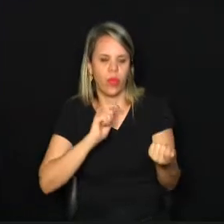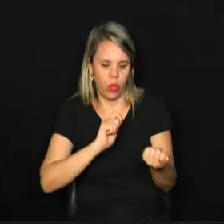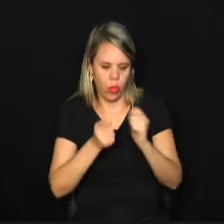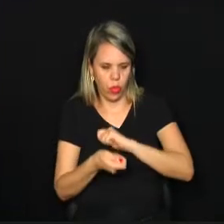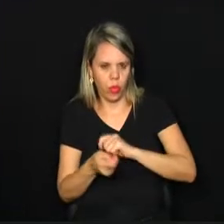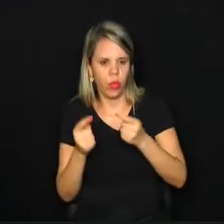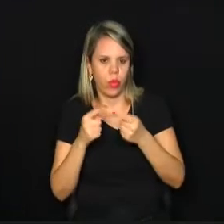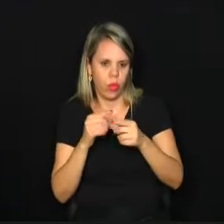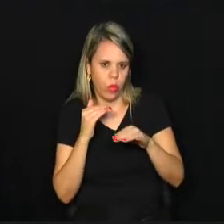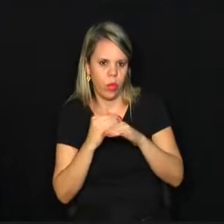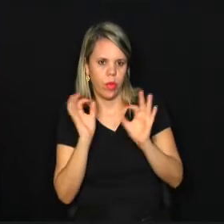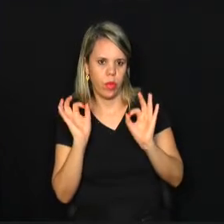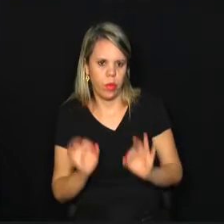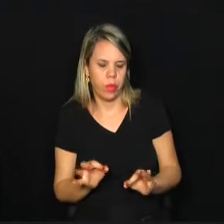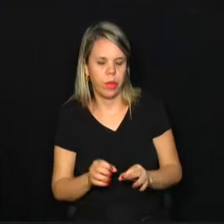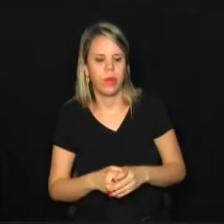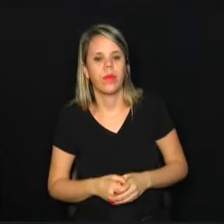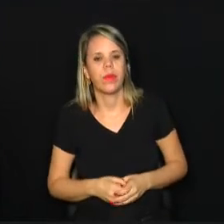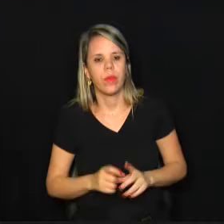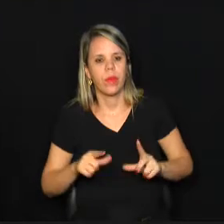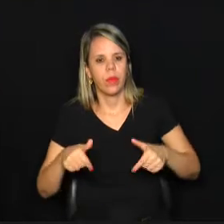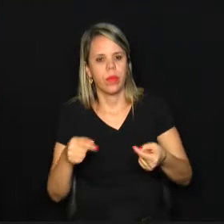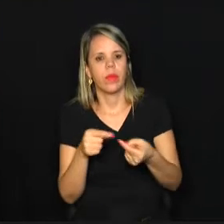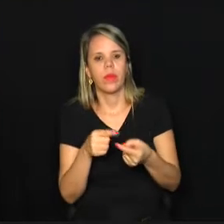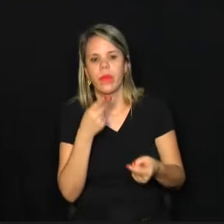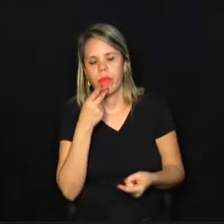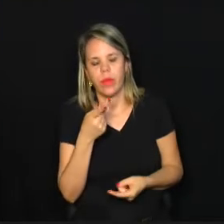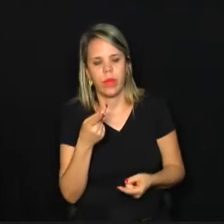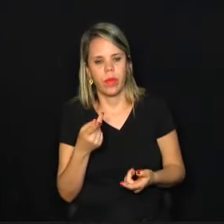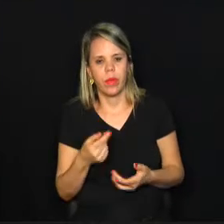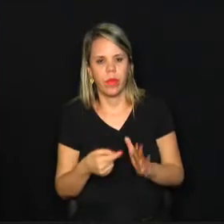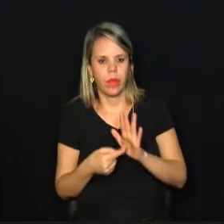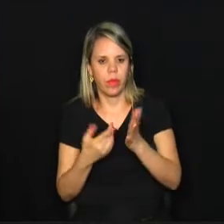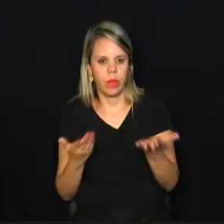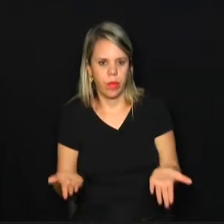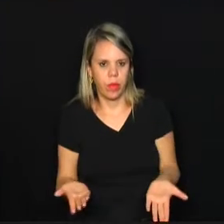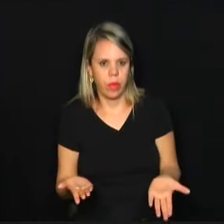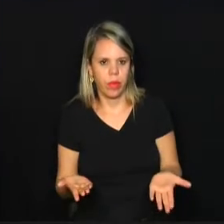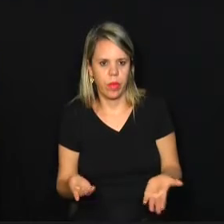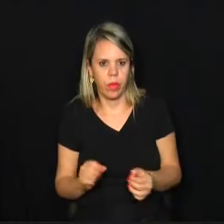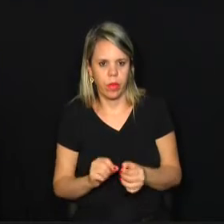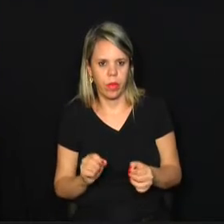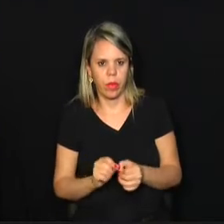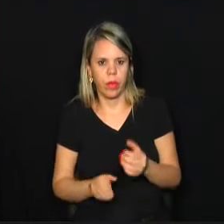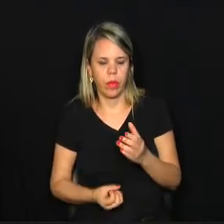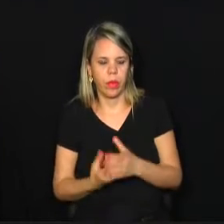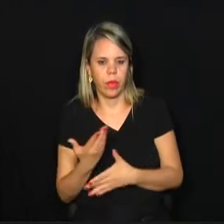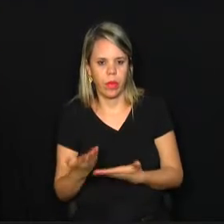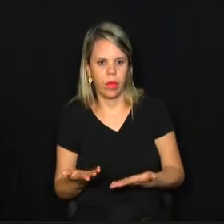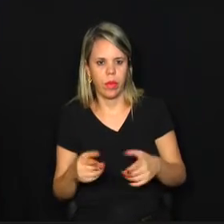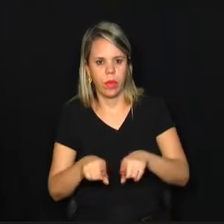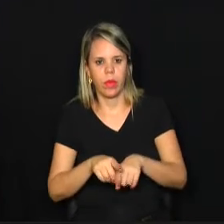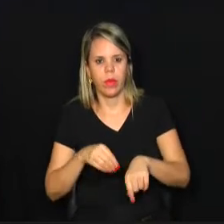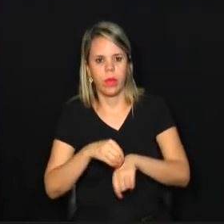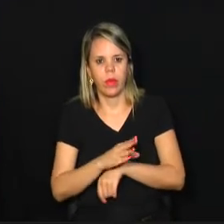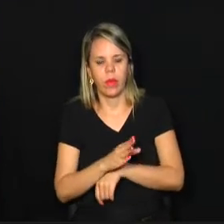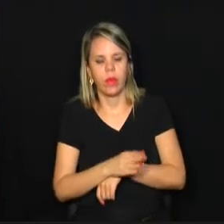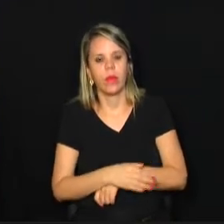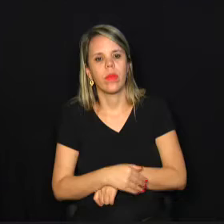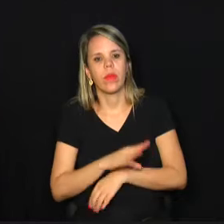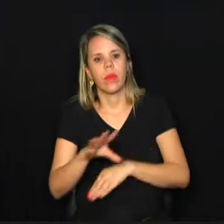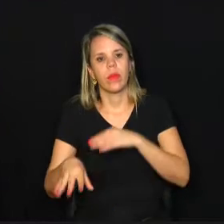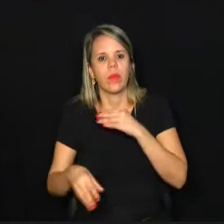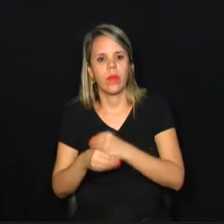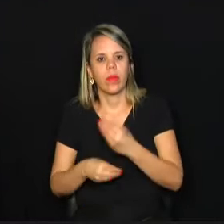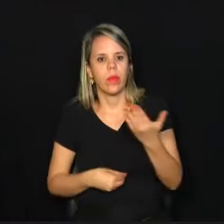adequado ao que a ação direta de inconstitucionalidade determinou que fosse feito, além de trazer um